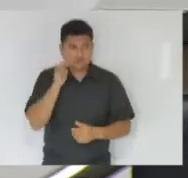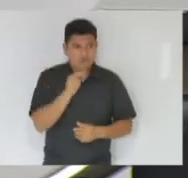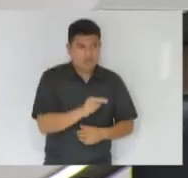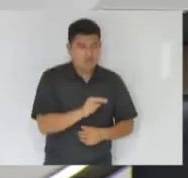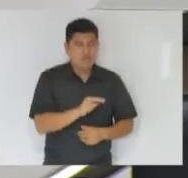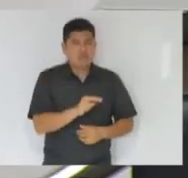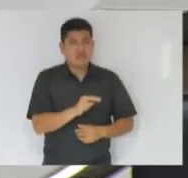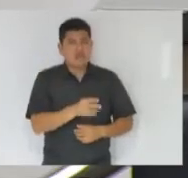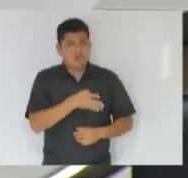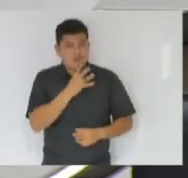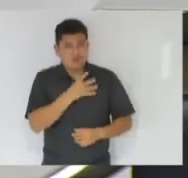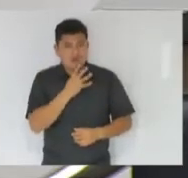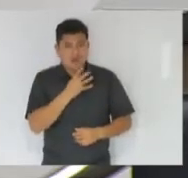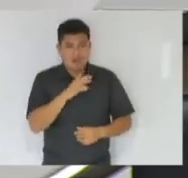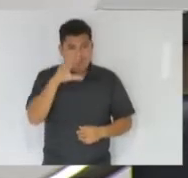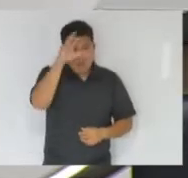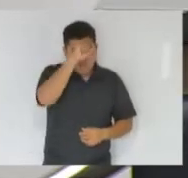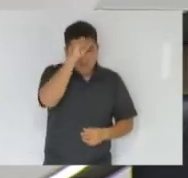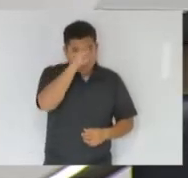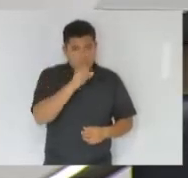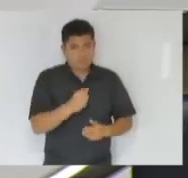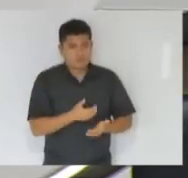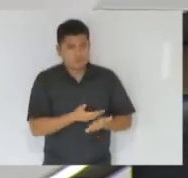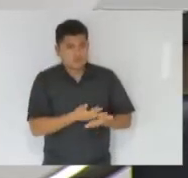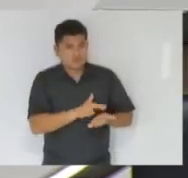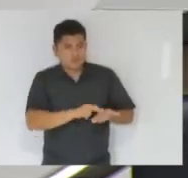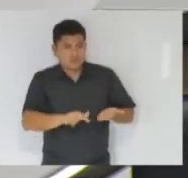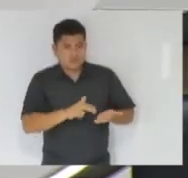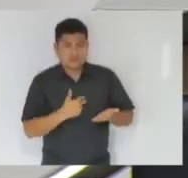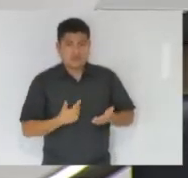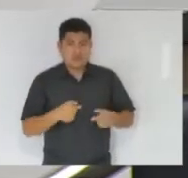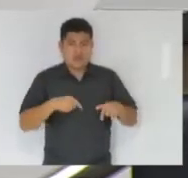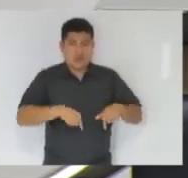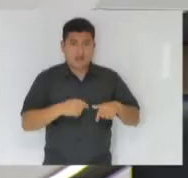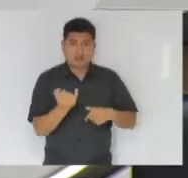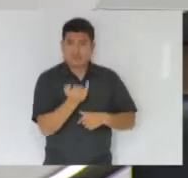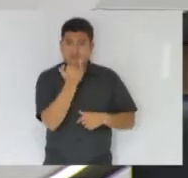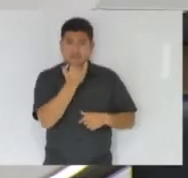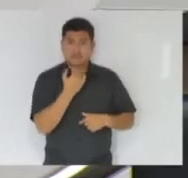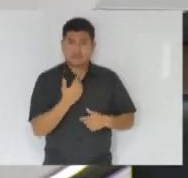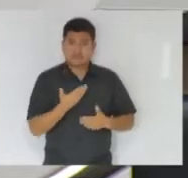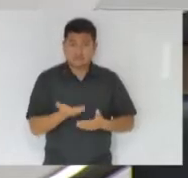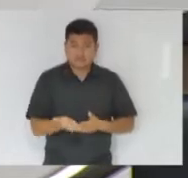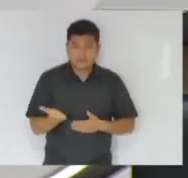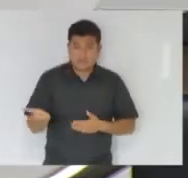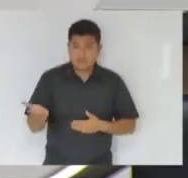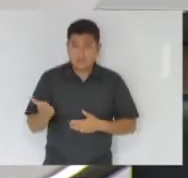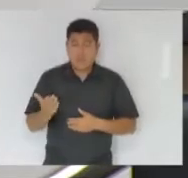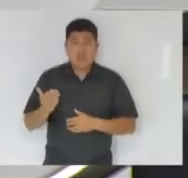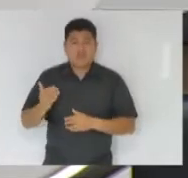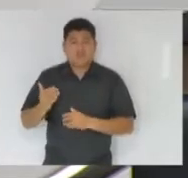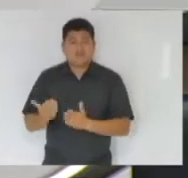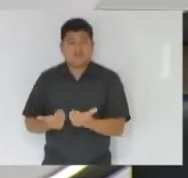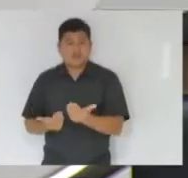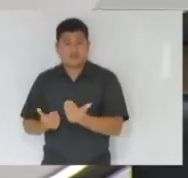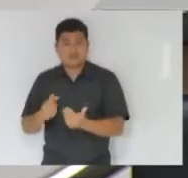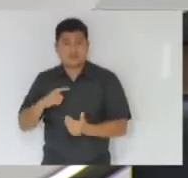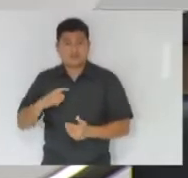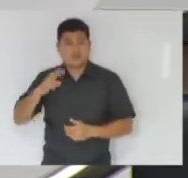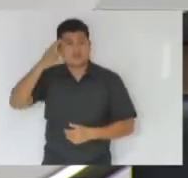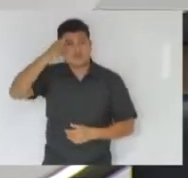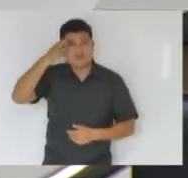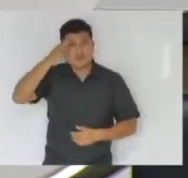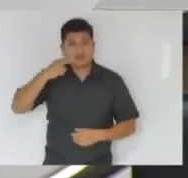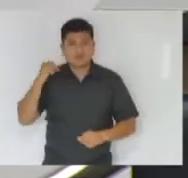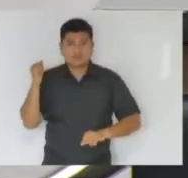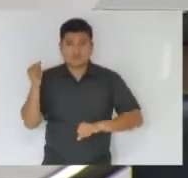lugar importante, de poder, para que a gente possa, que esses jovens tenham um sonho no seu coração de também